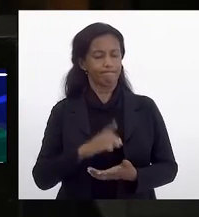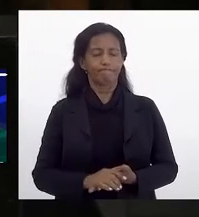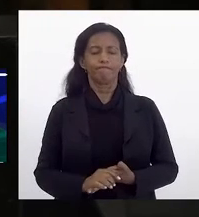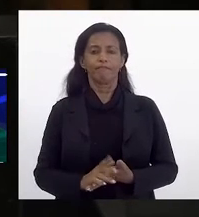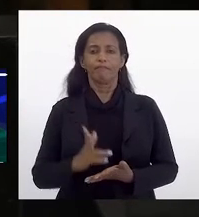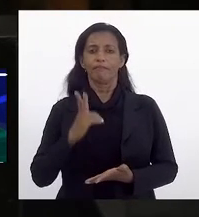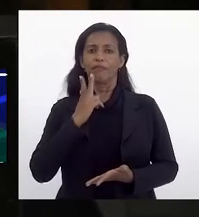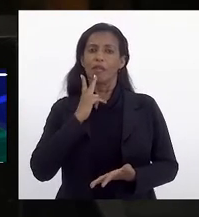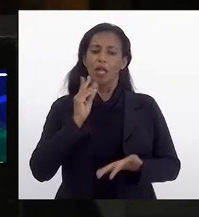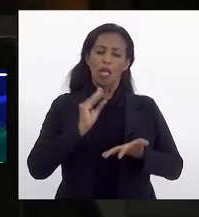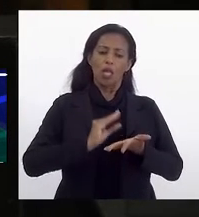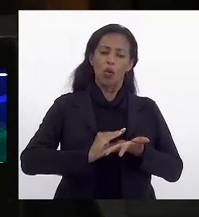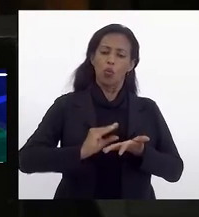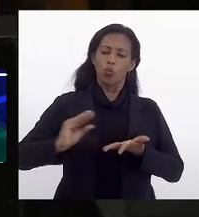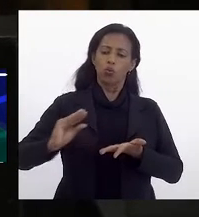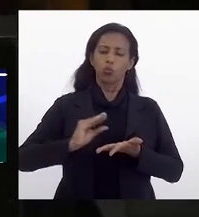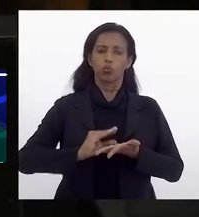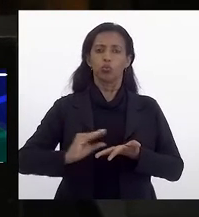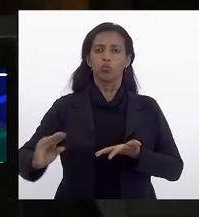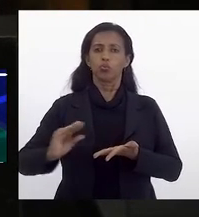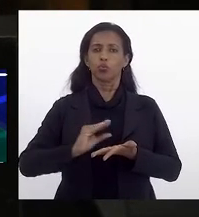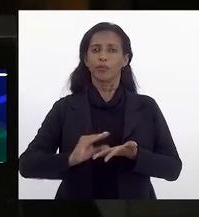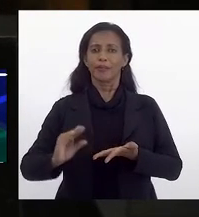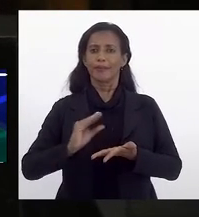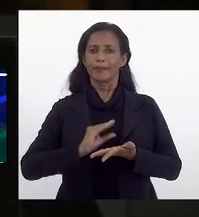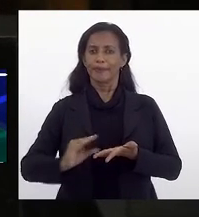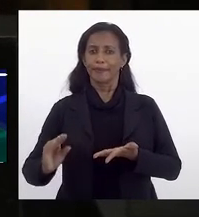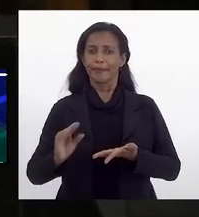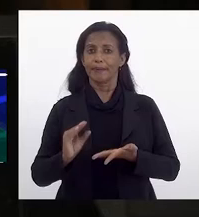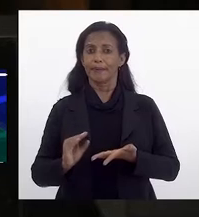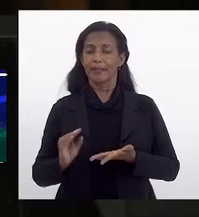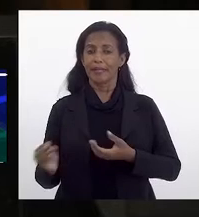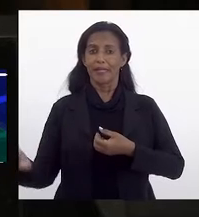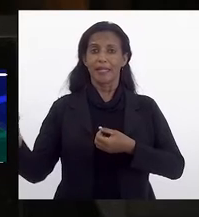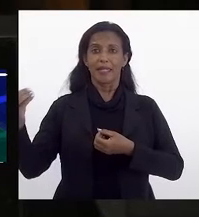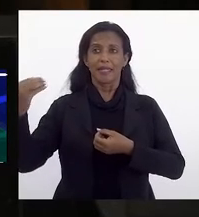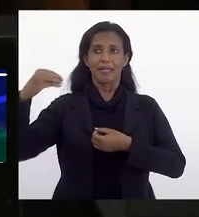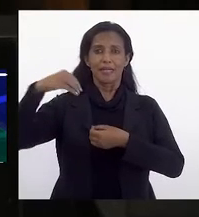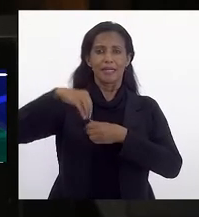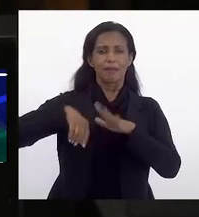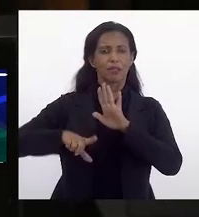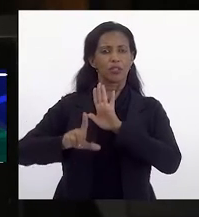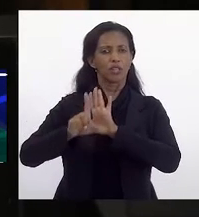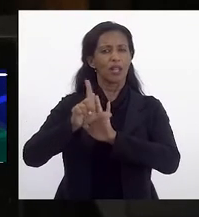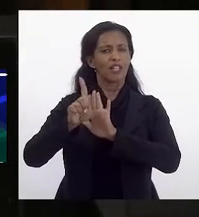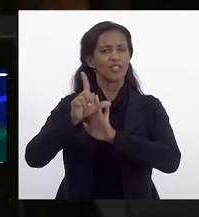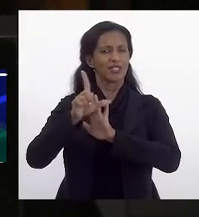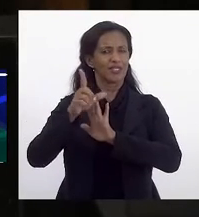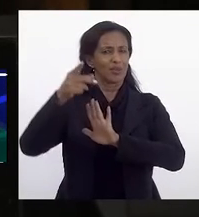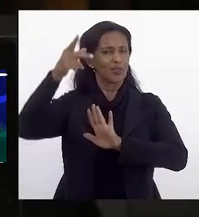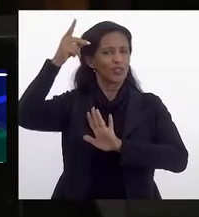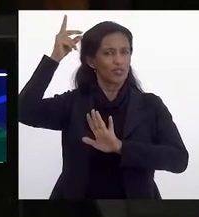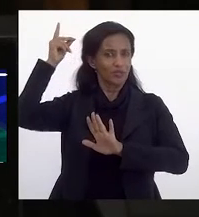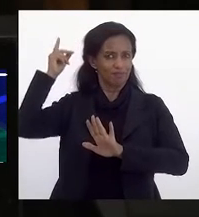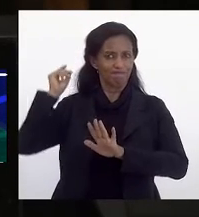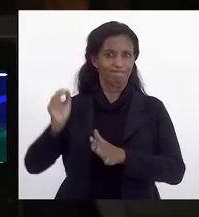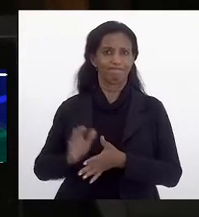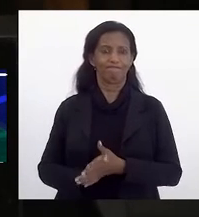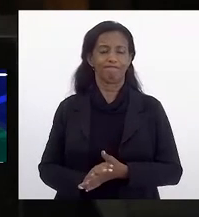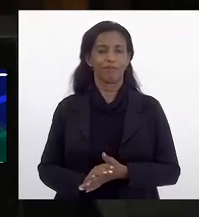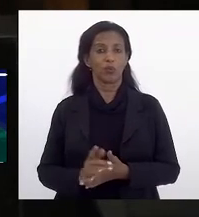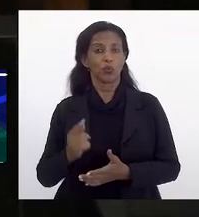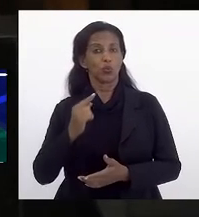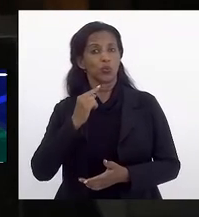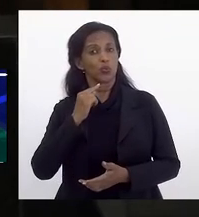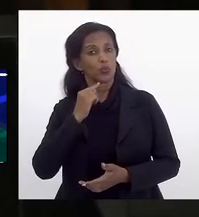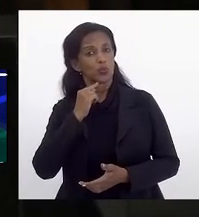definindo recursos em cima de legislação antiga e com